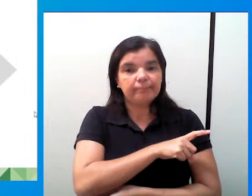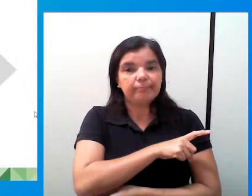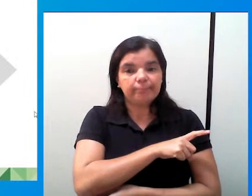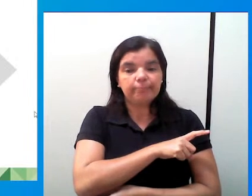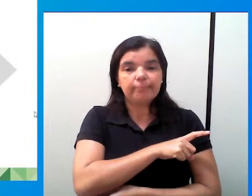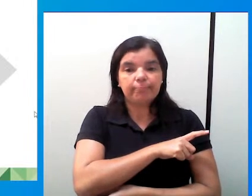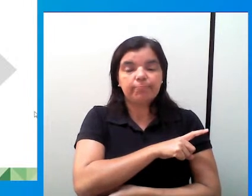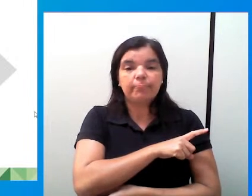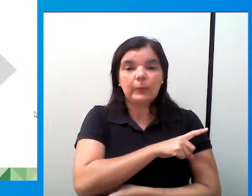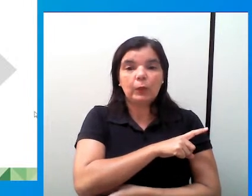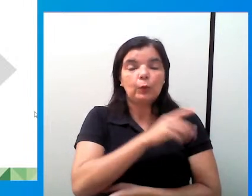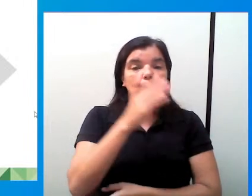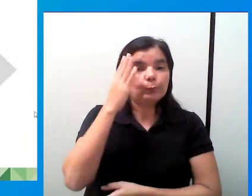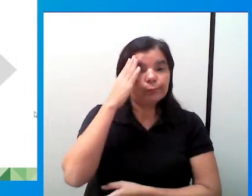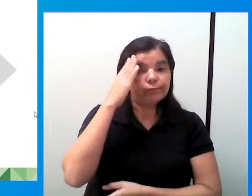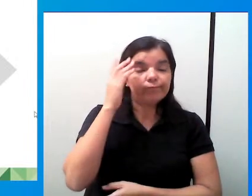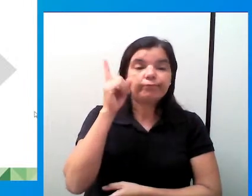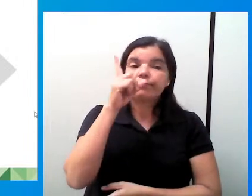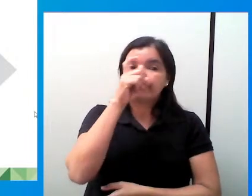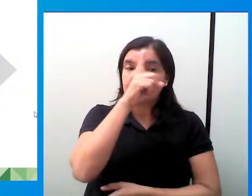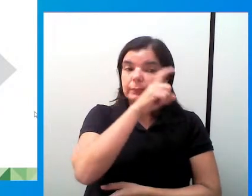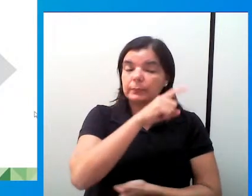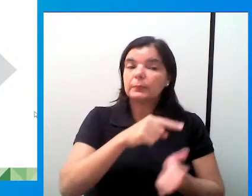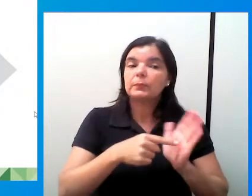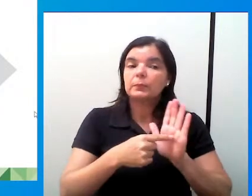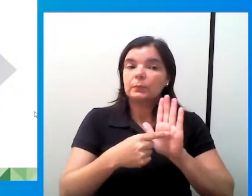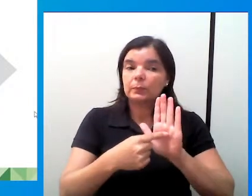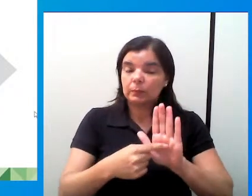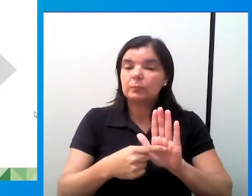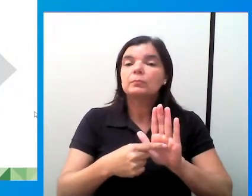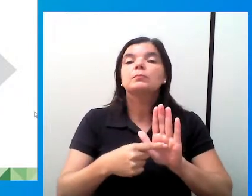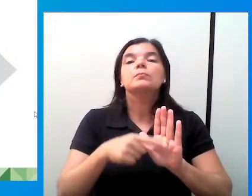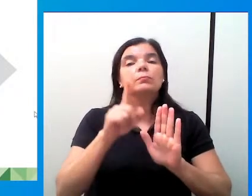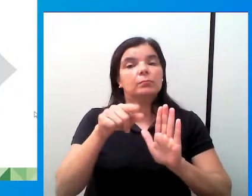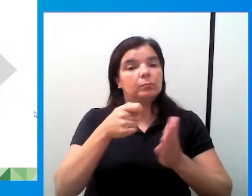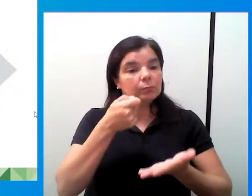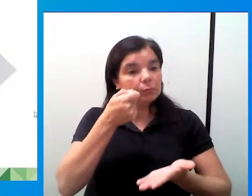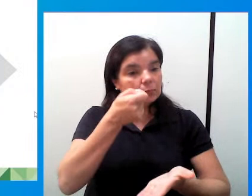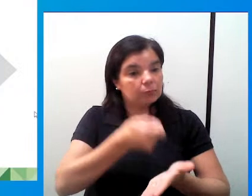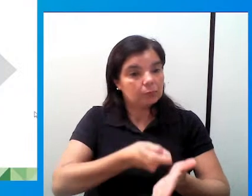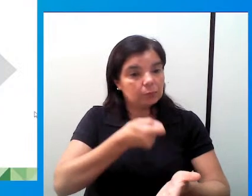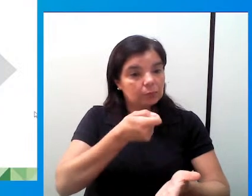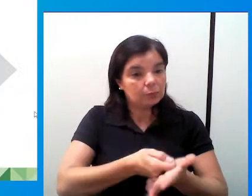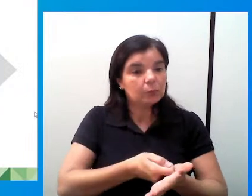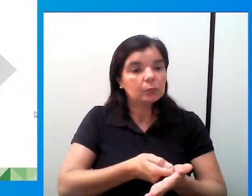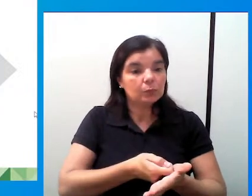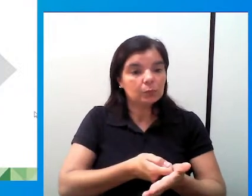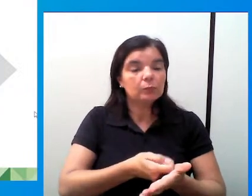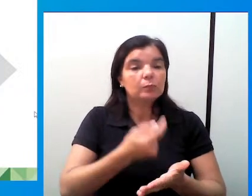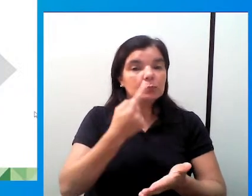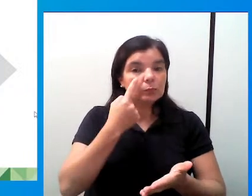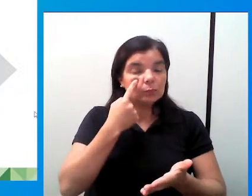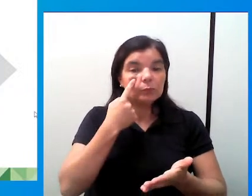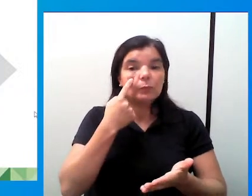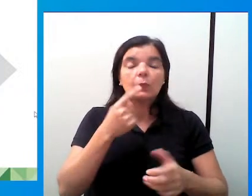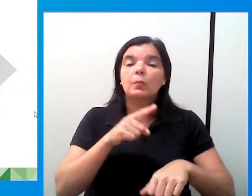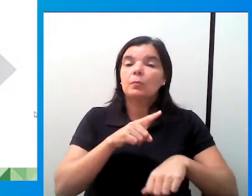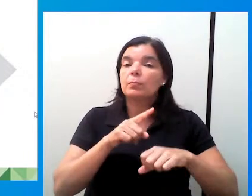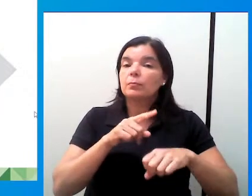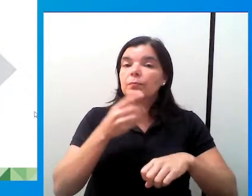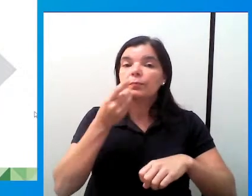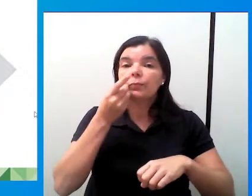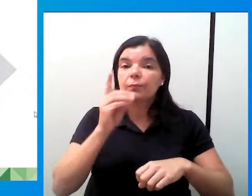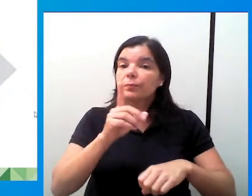torna mais difícil. Então, a gente mostra, sim, que é obrigatório, inclusive traz a questão dos prazos, é